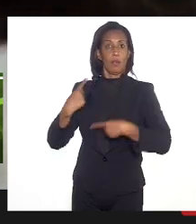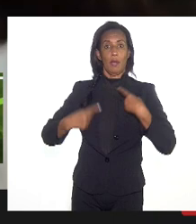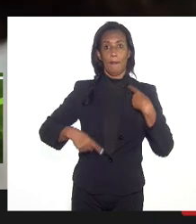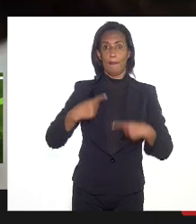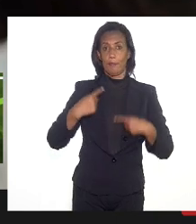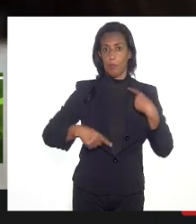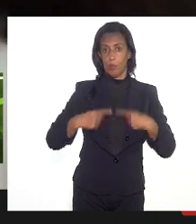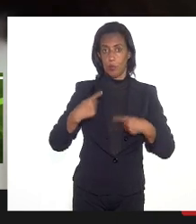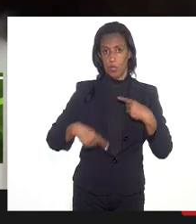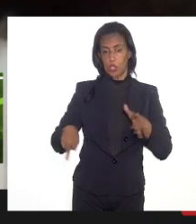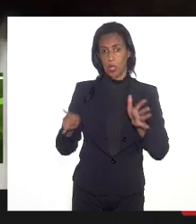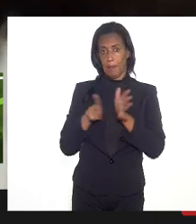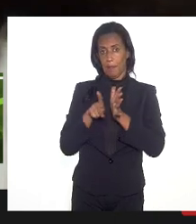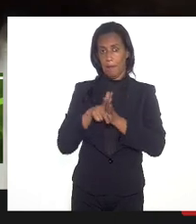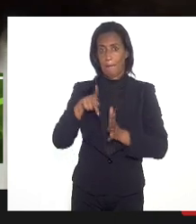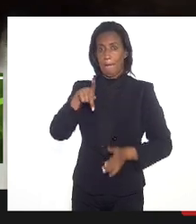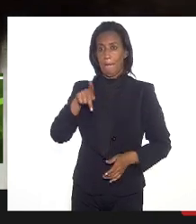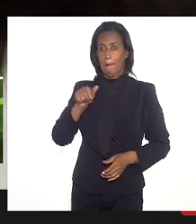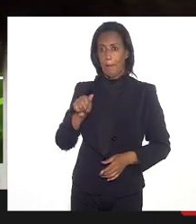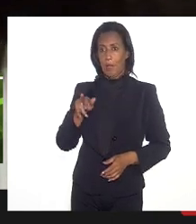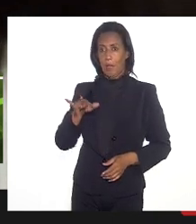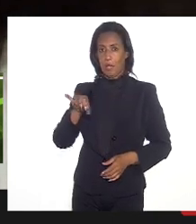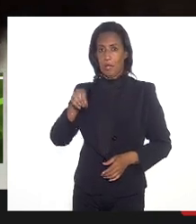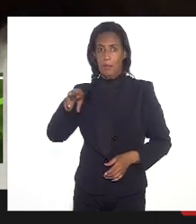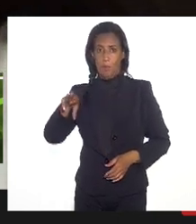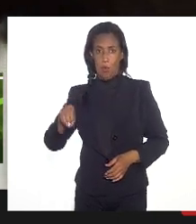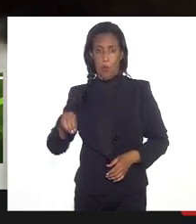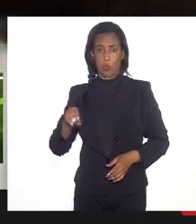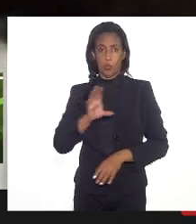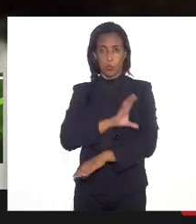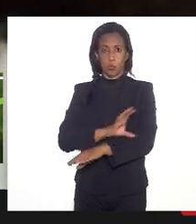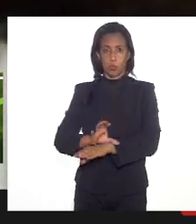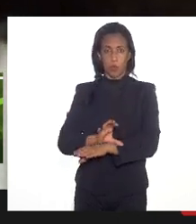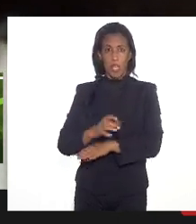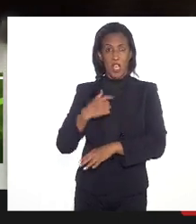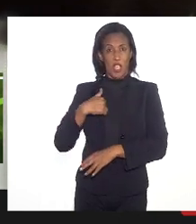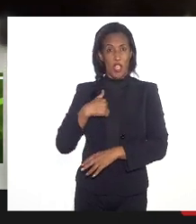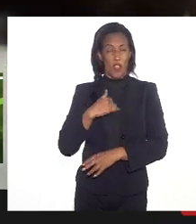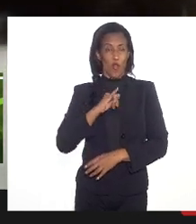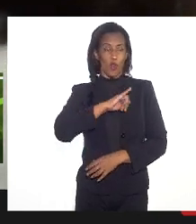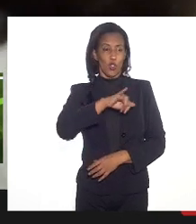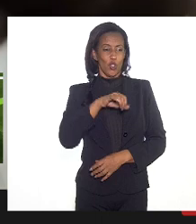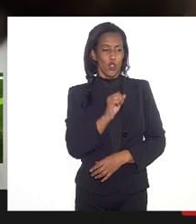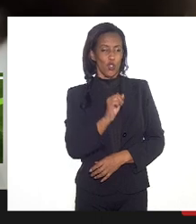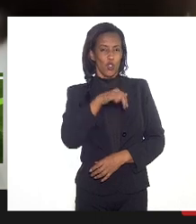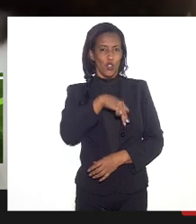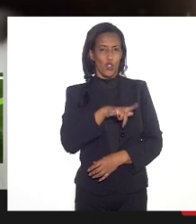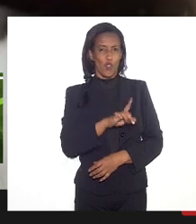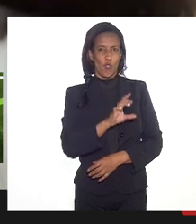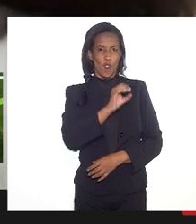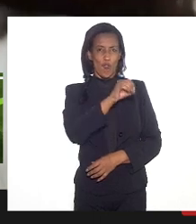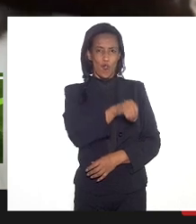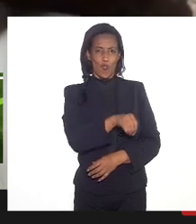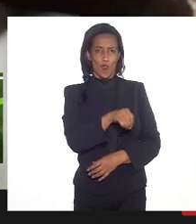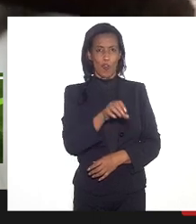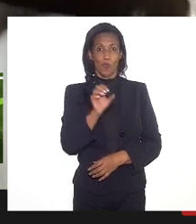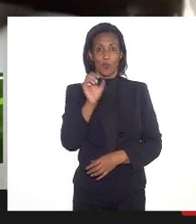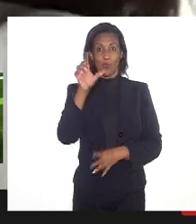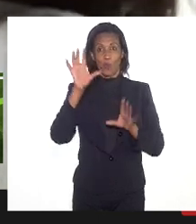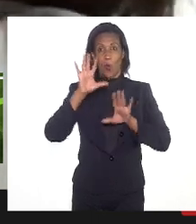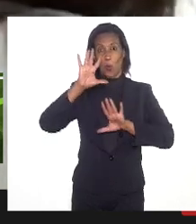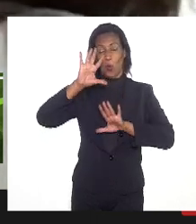patrimônio imaterial. Eu trabalho com jongo, com as comunidades jongueiras da região sudeste.